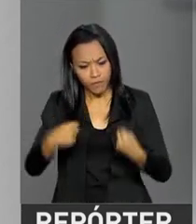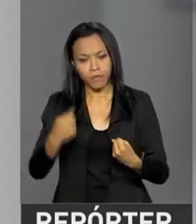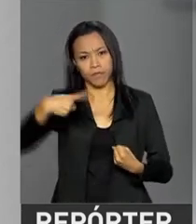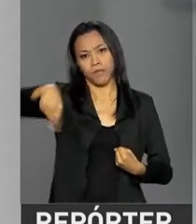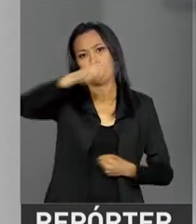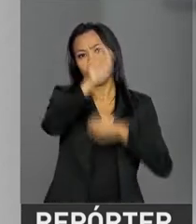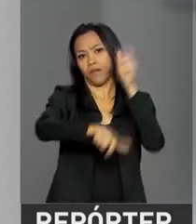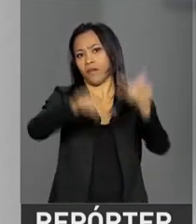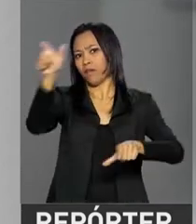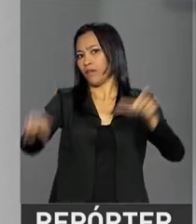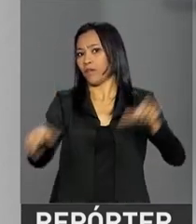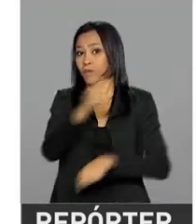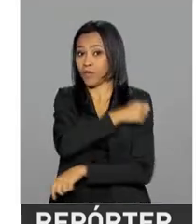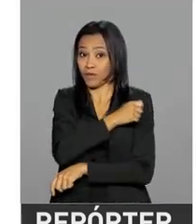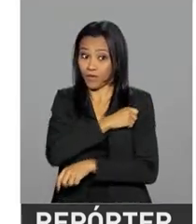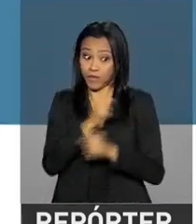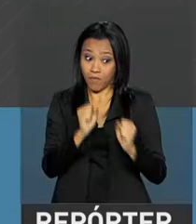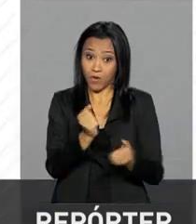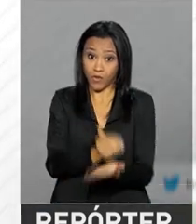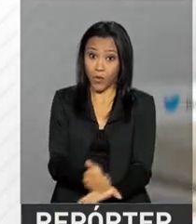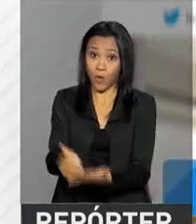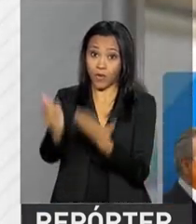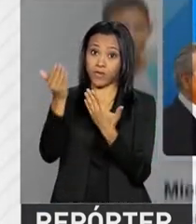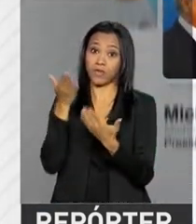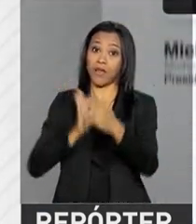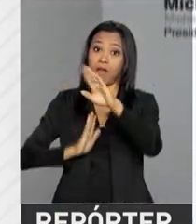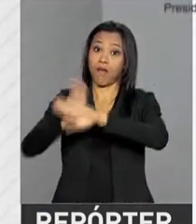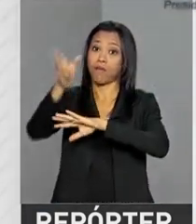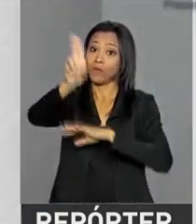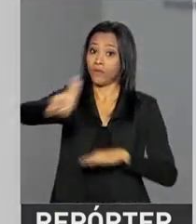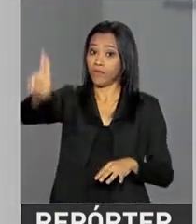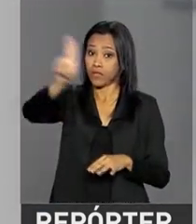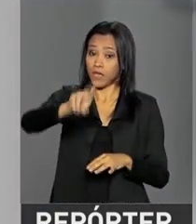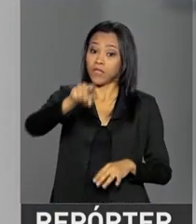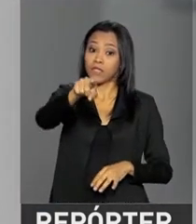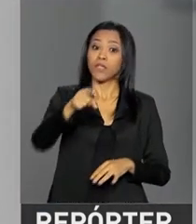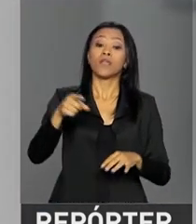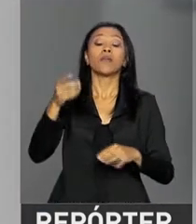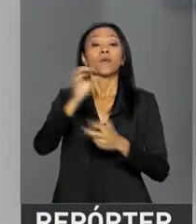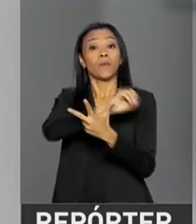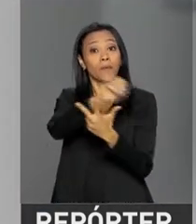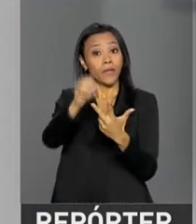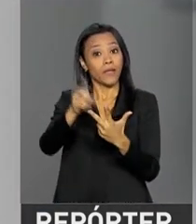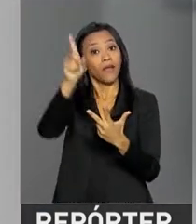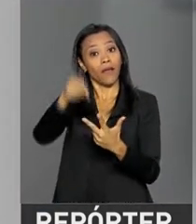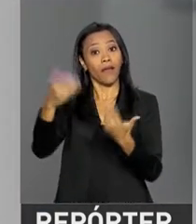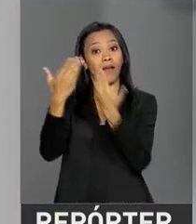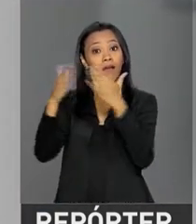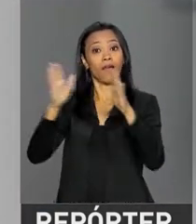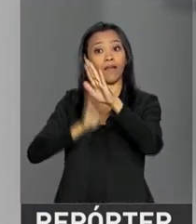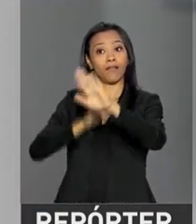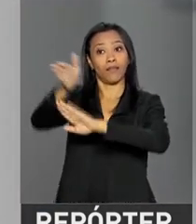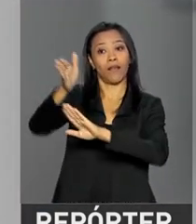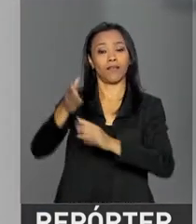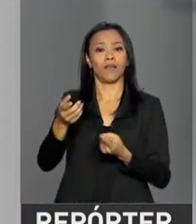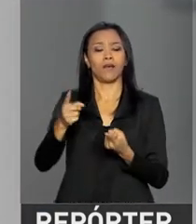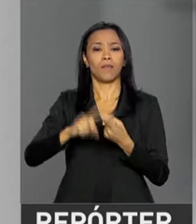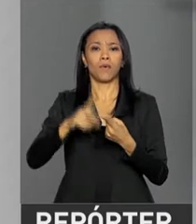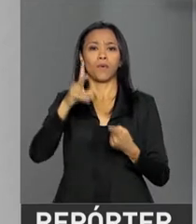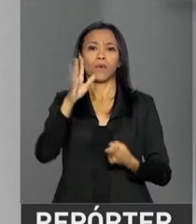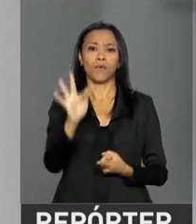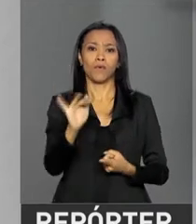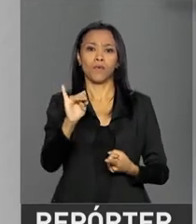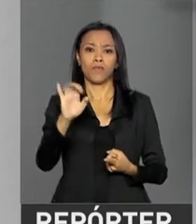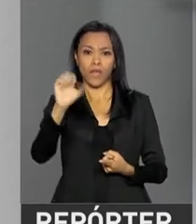possam começar a vida acadêmica temer lembrou que o enem é a porta de entrada para o prouni fies e sisu e